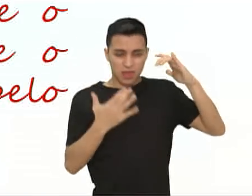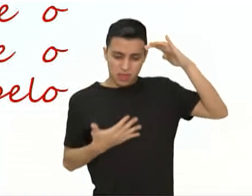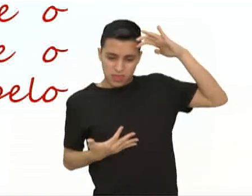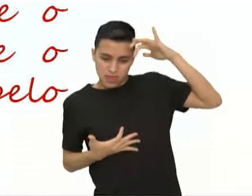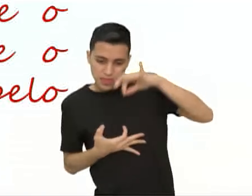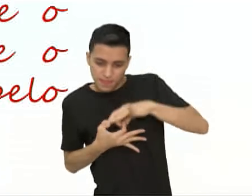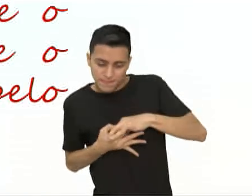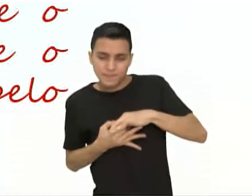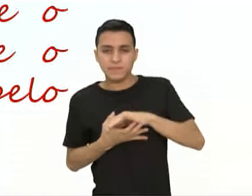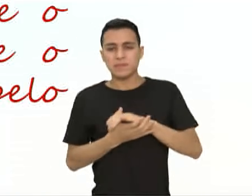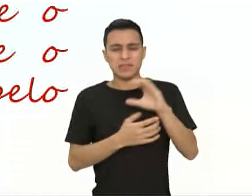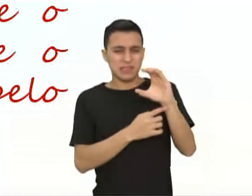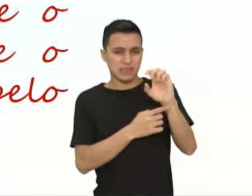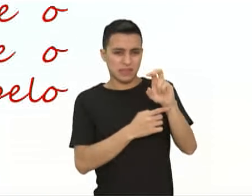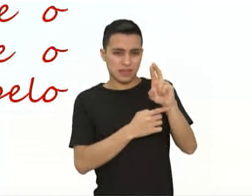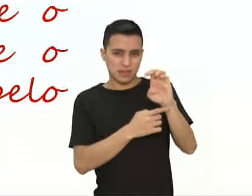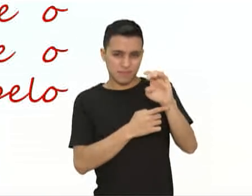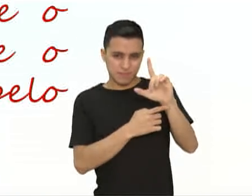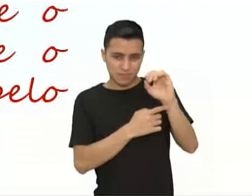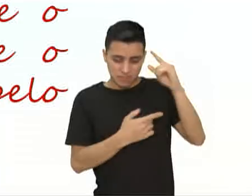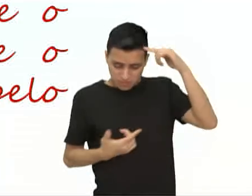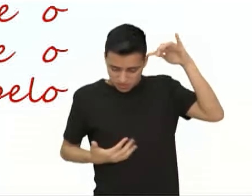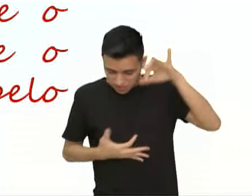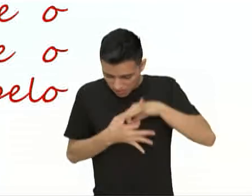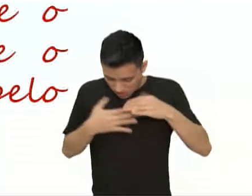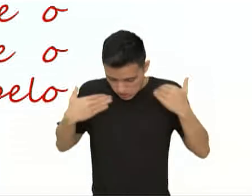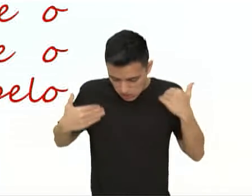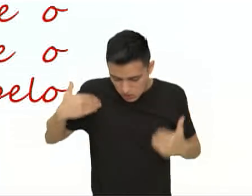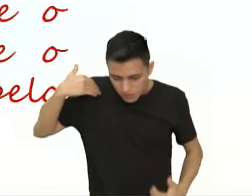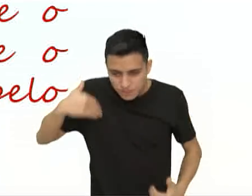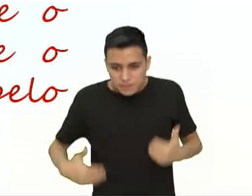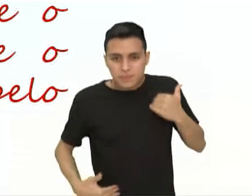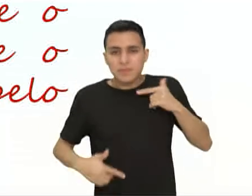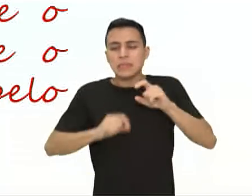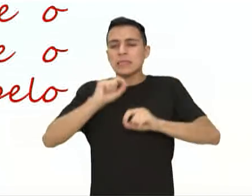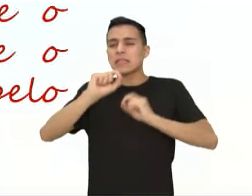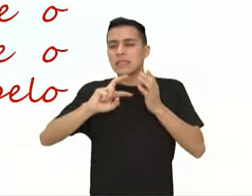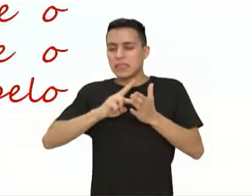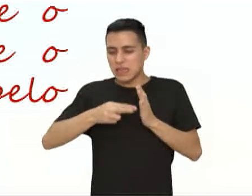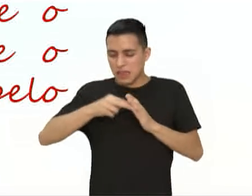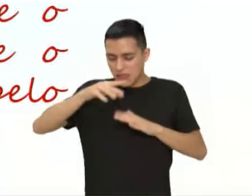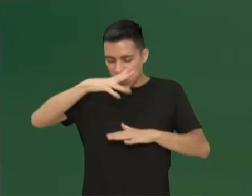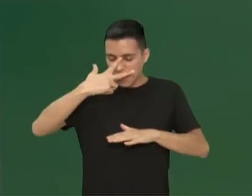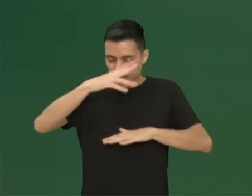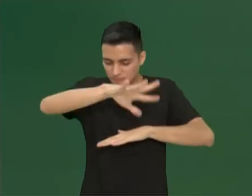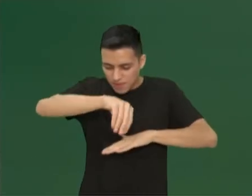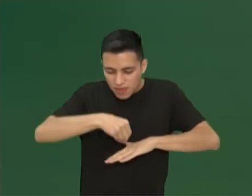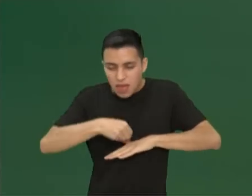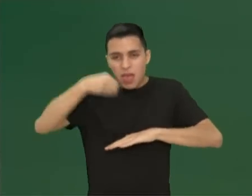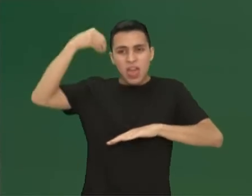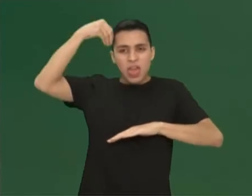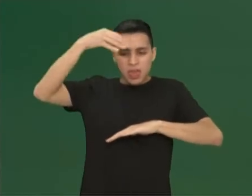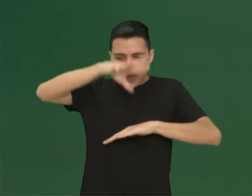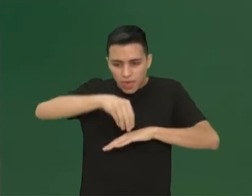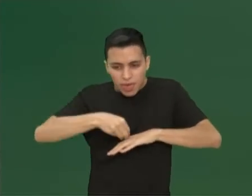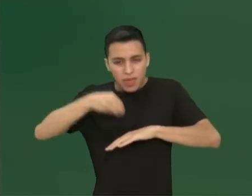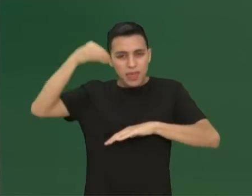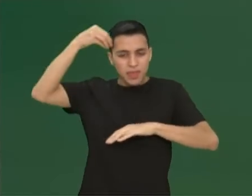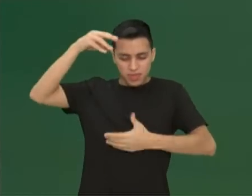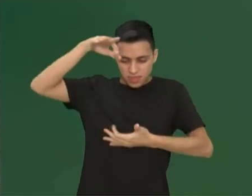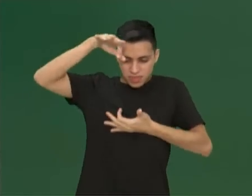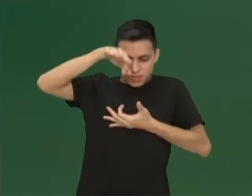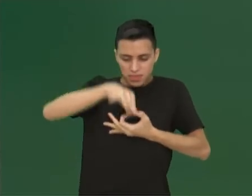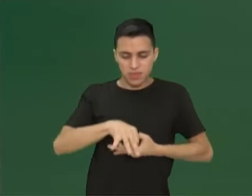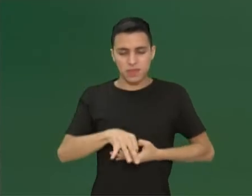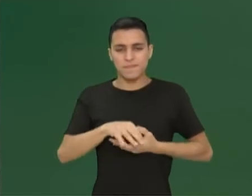o nosso cerebelo, com o restante do corpo. É ele que leva essa informação dos nossos membros, dos nossos órgãos,